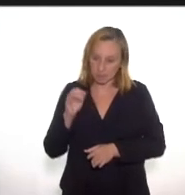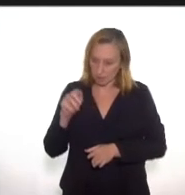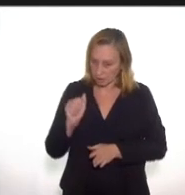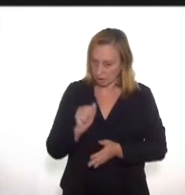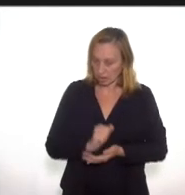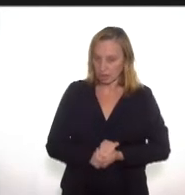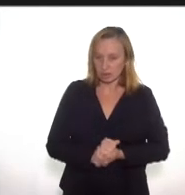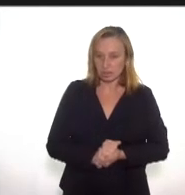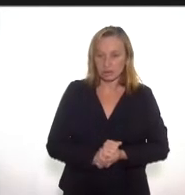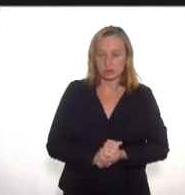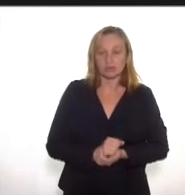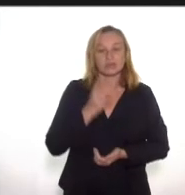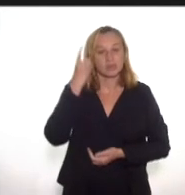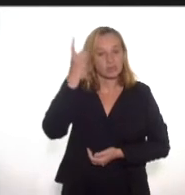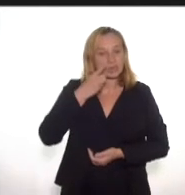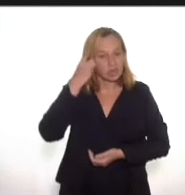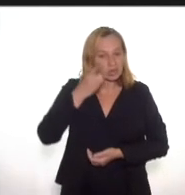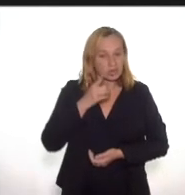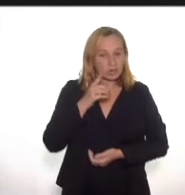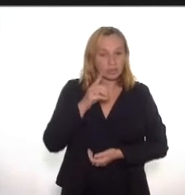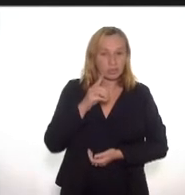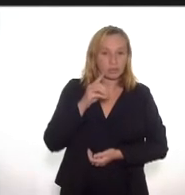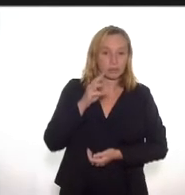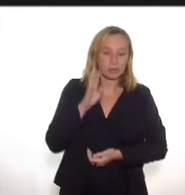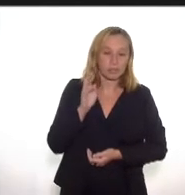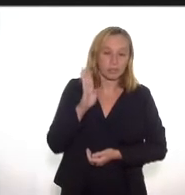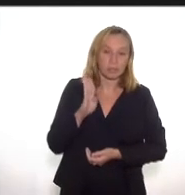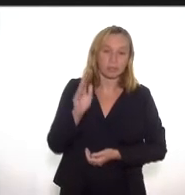Deputado Márcio Canella. Deputado Rodrigo Bacelar.